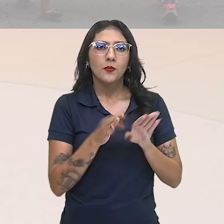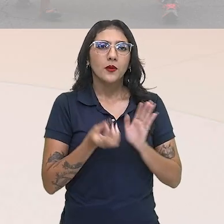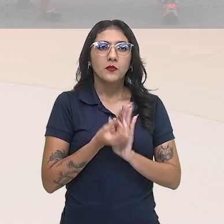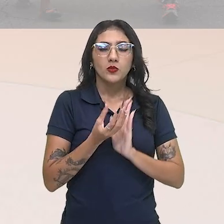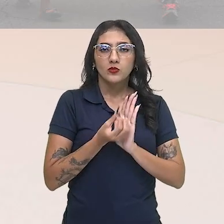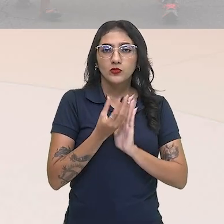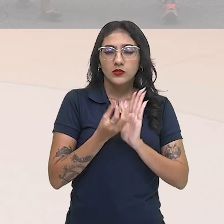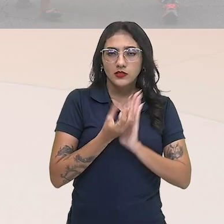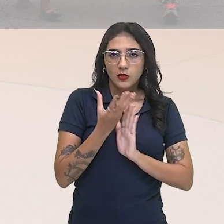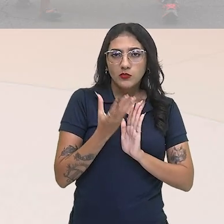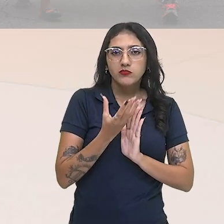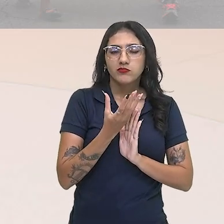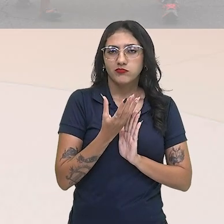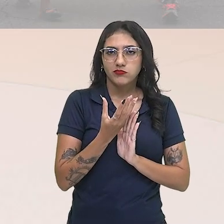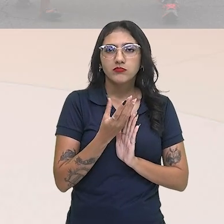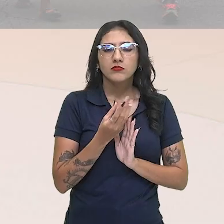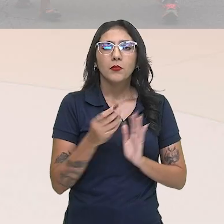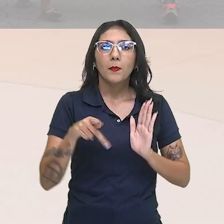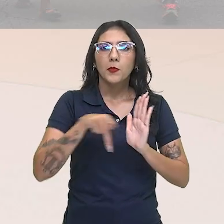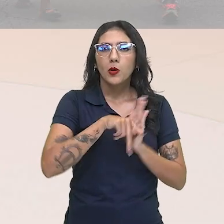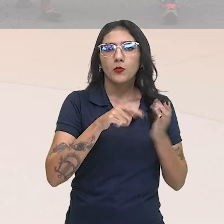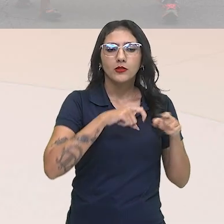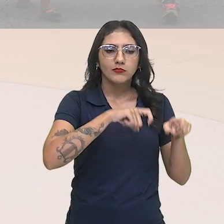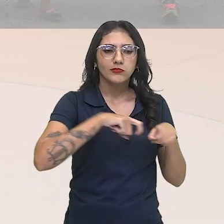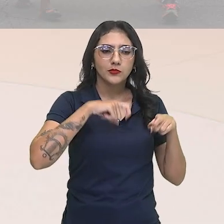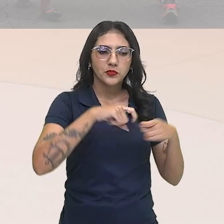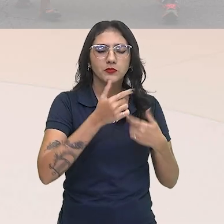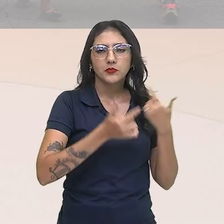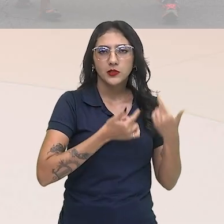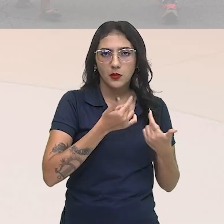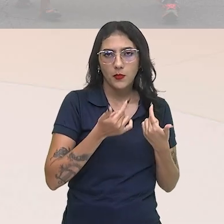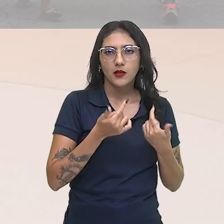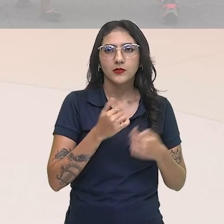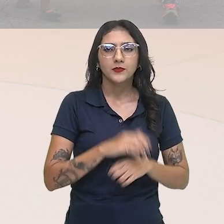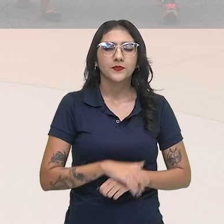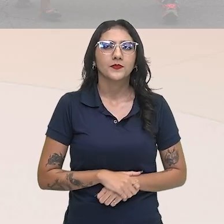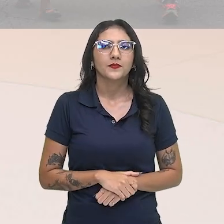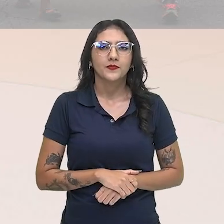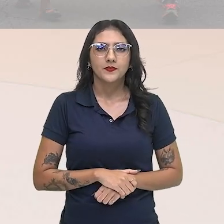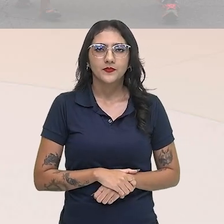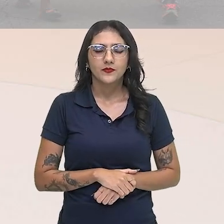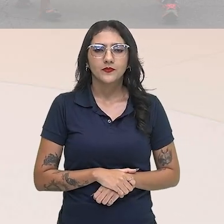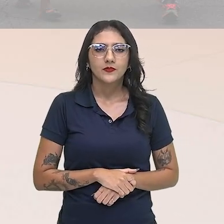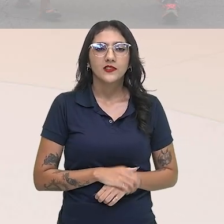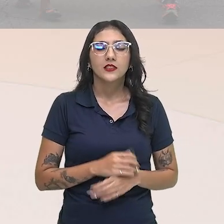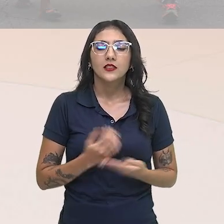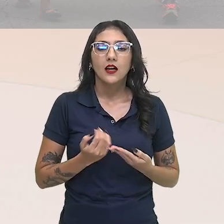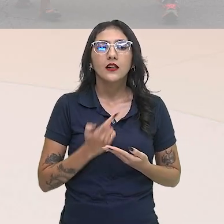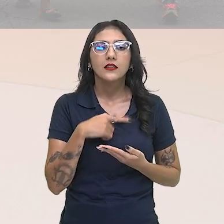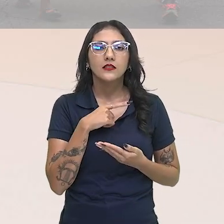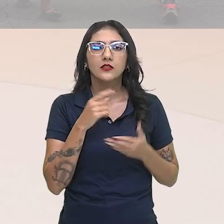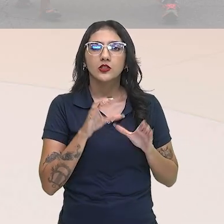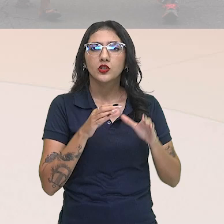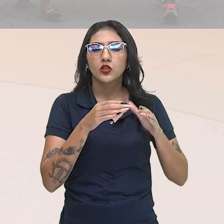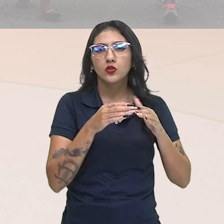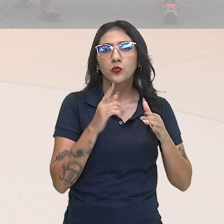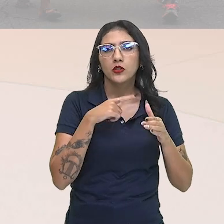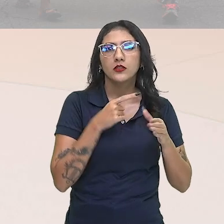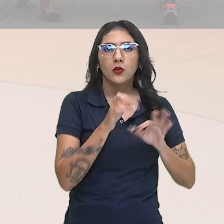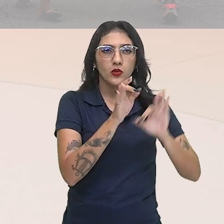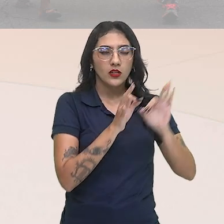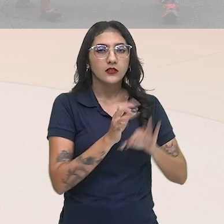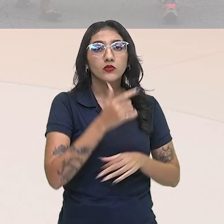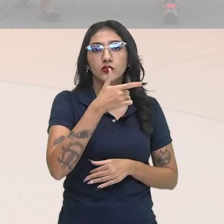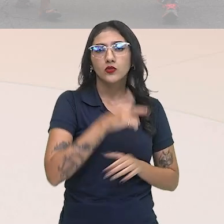bens comestíveis que vão parar na mesa das pessoas. Então, o movimento dos sem terra é uma luta por